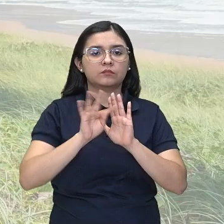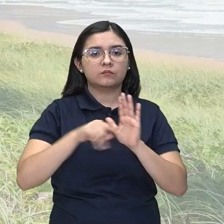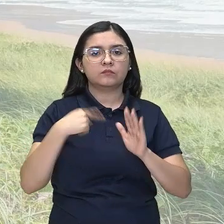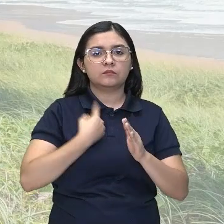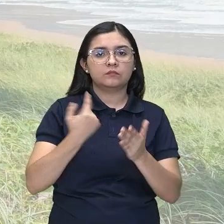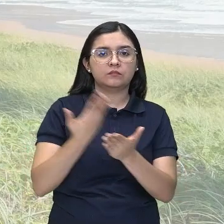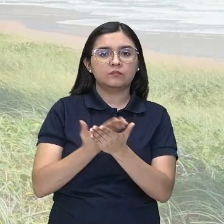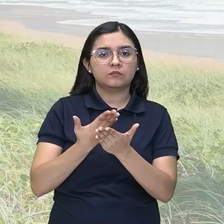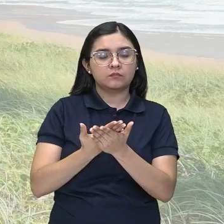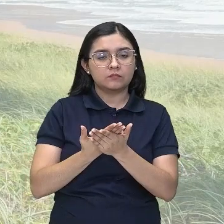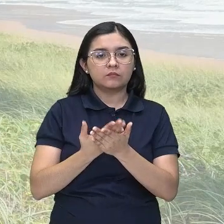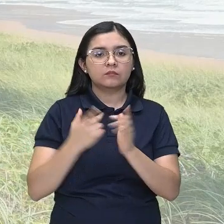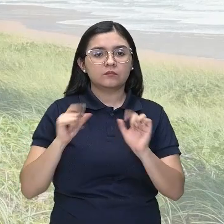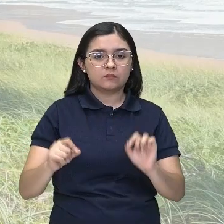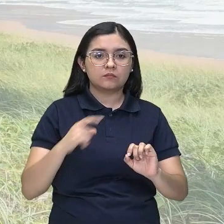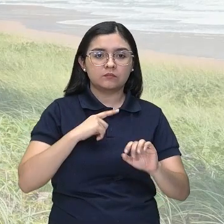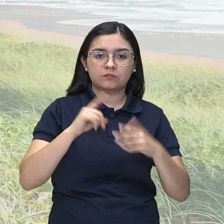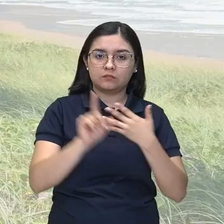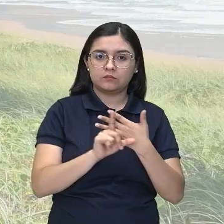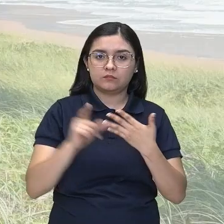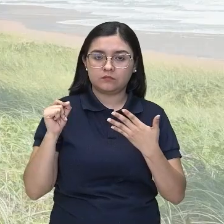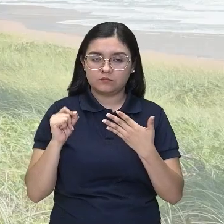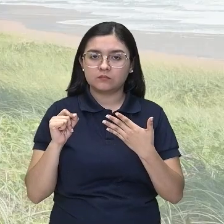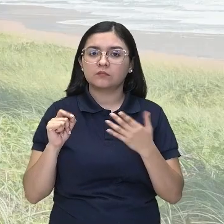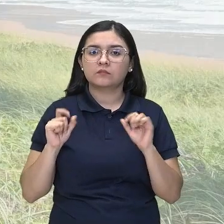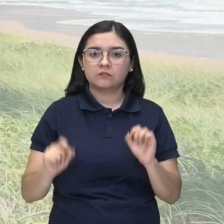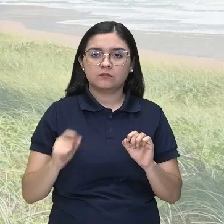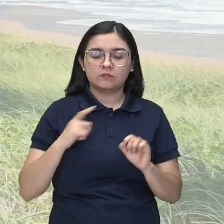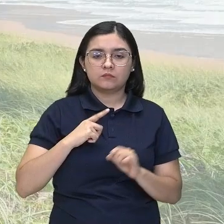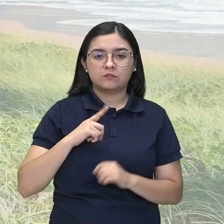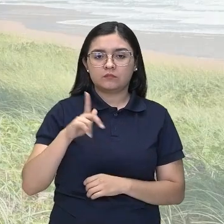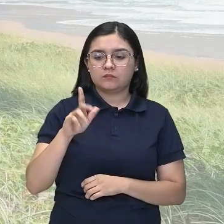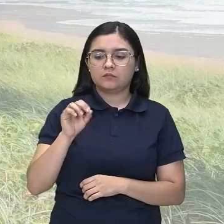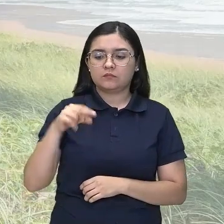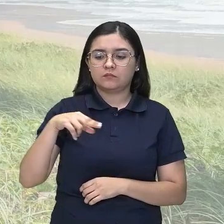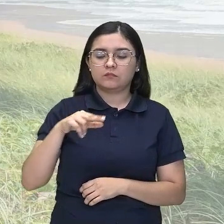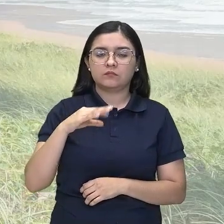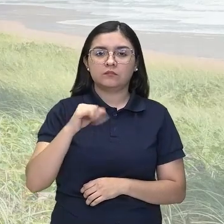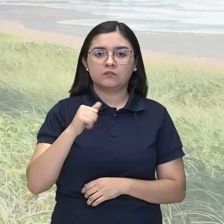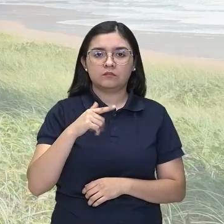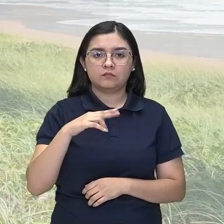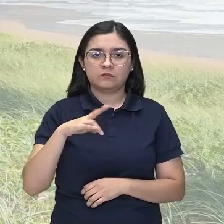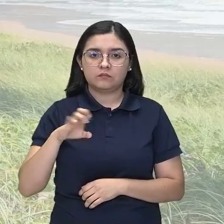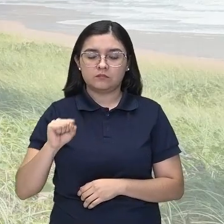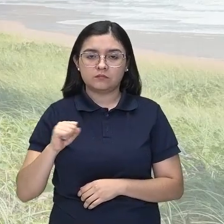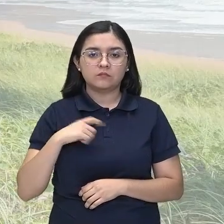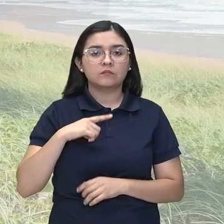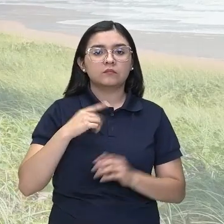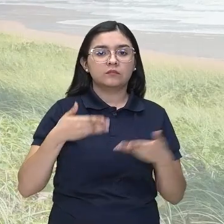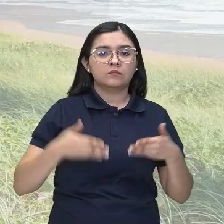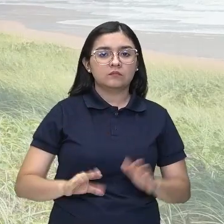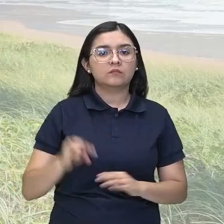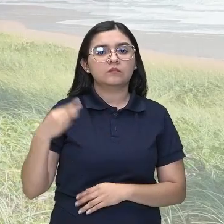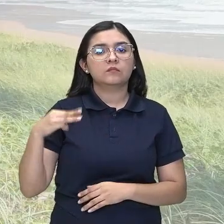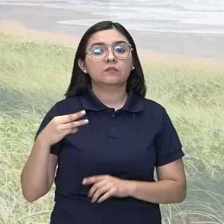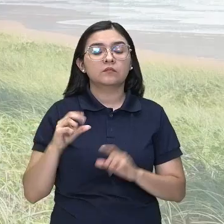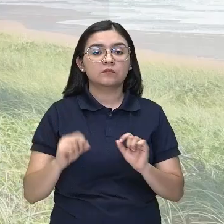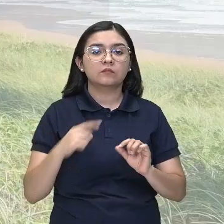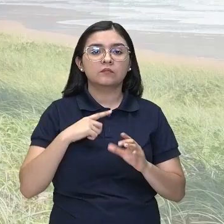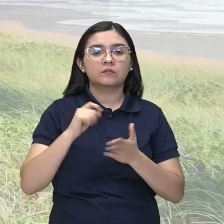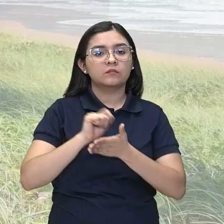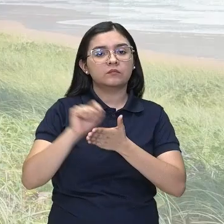é justamente de um dos autores, Gonçalves Dias, que nasceu no Maranhão e escreveu,